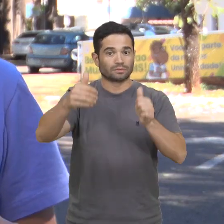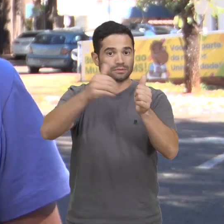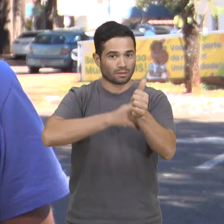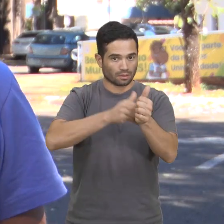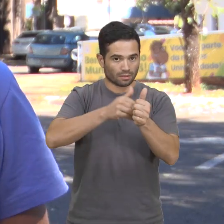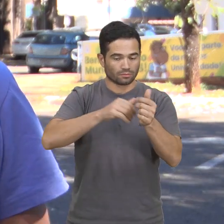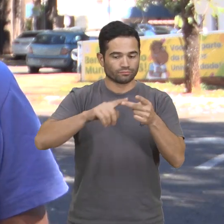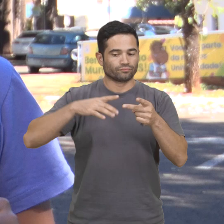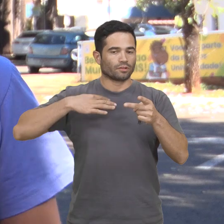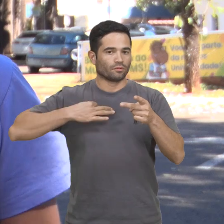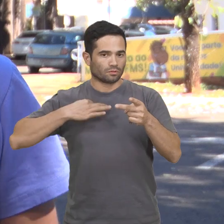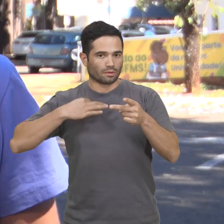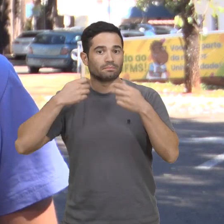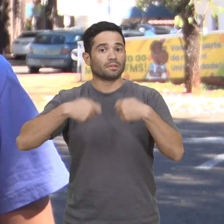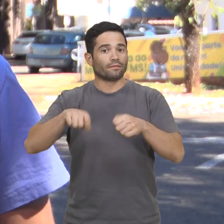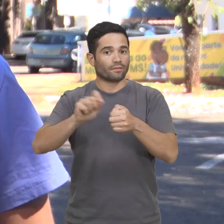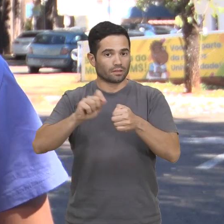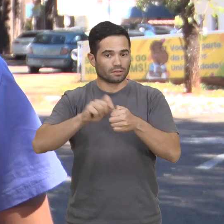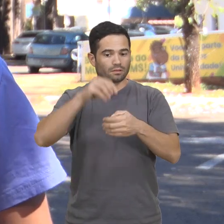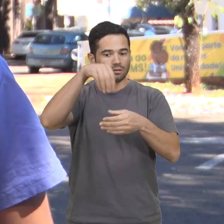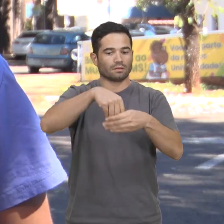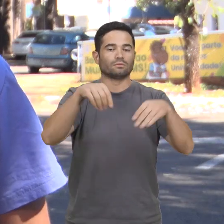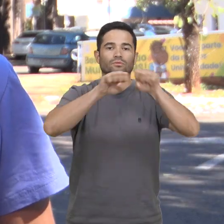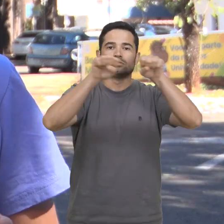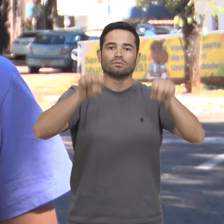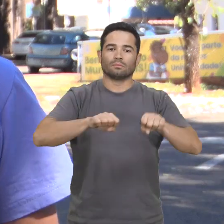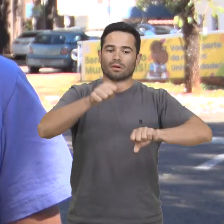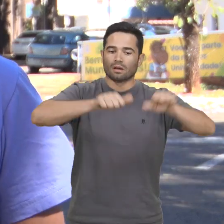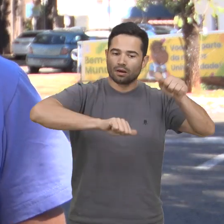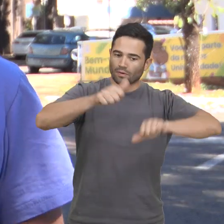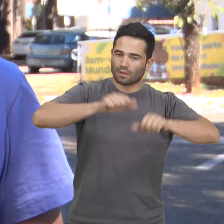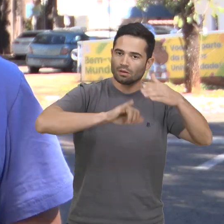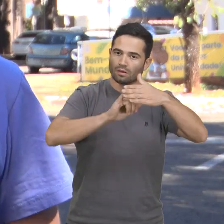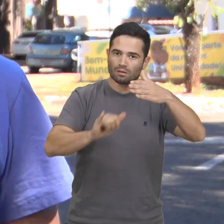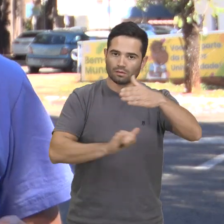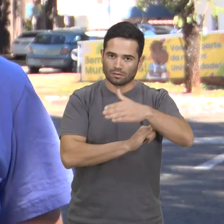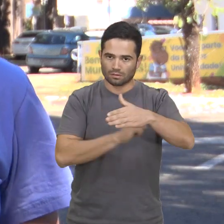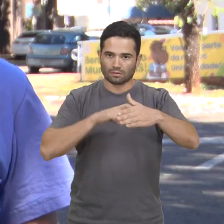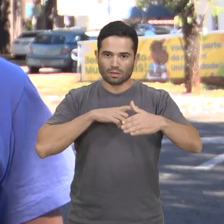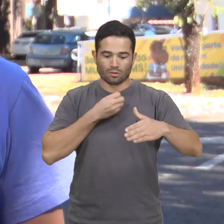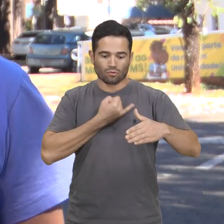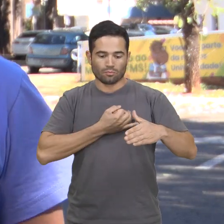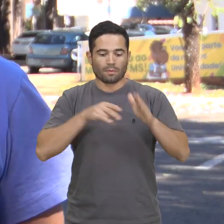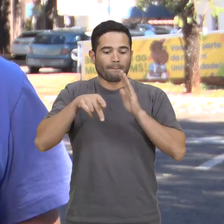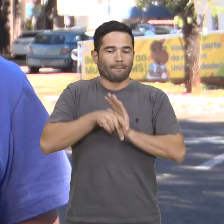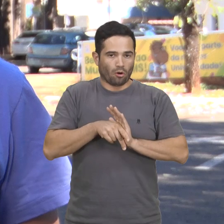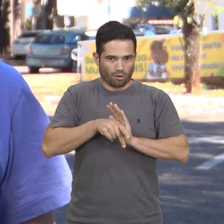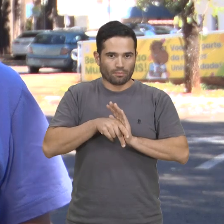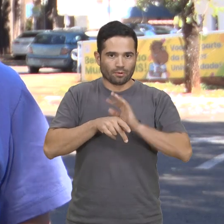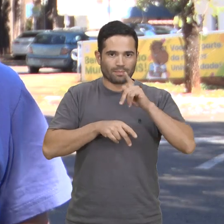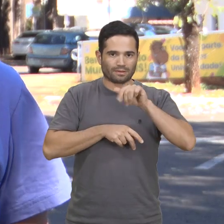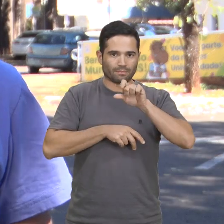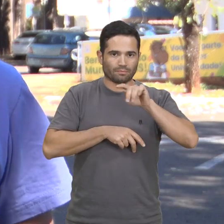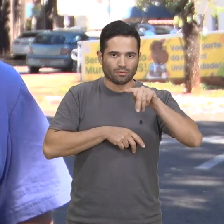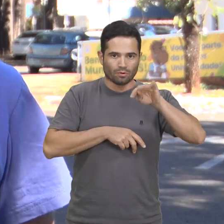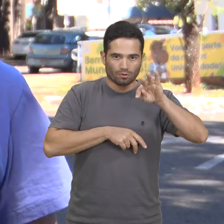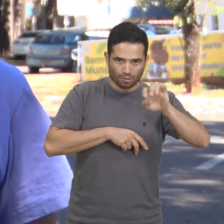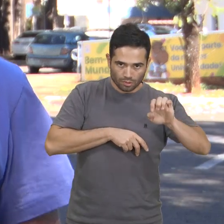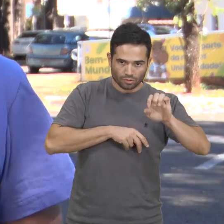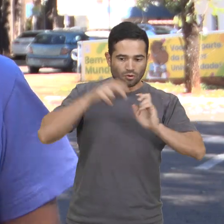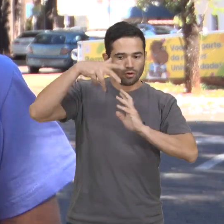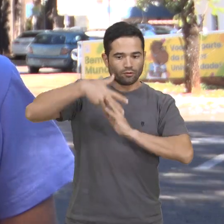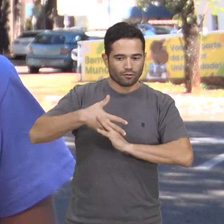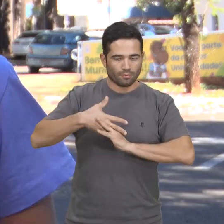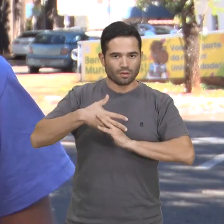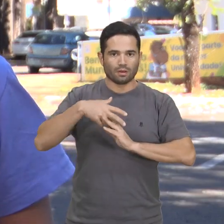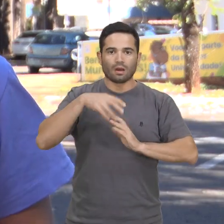anônimo, voluntário e deve ser realizado no sistema de avaliação institucional com o login e senha do passaporte UFMS.